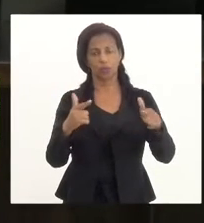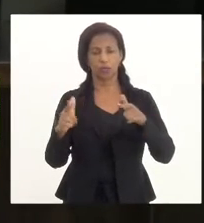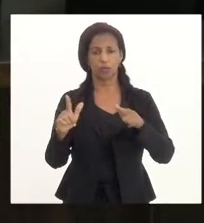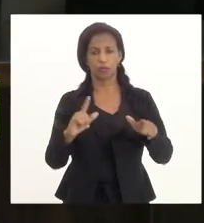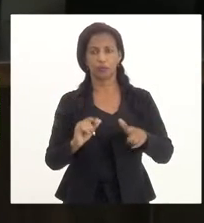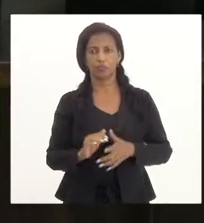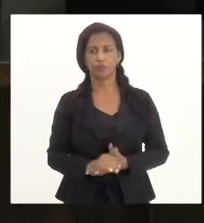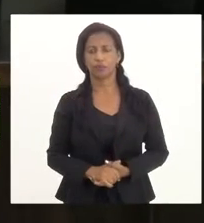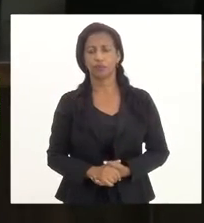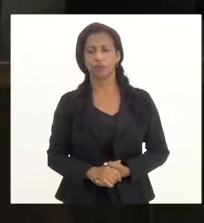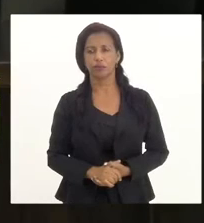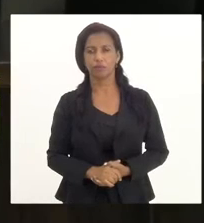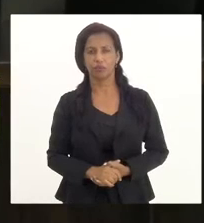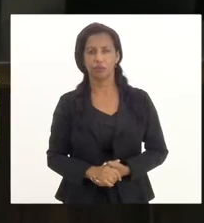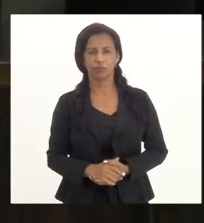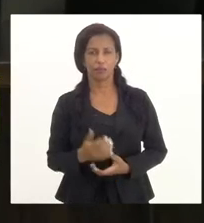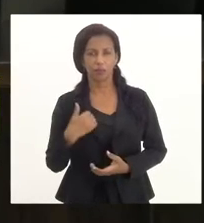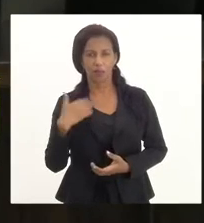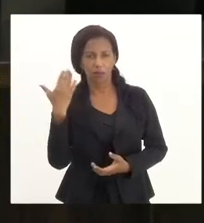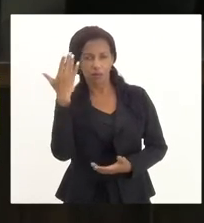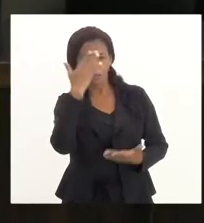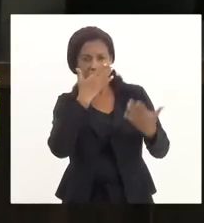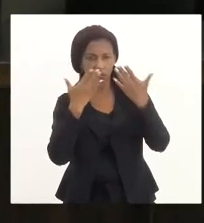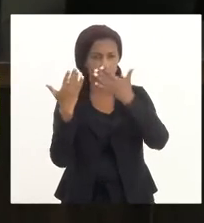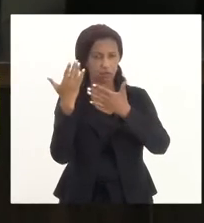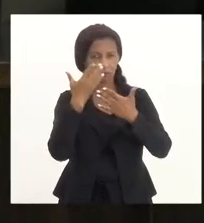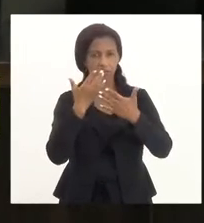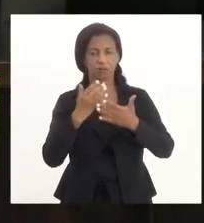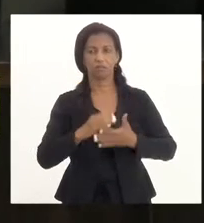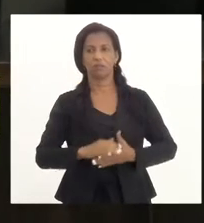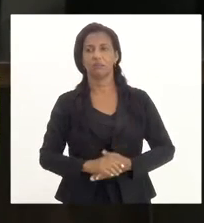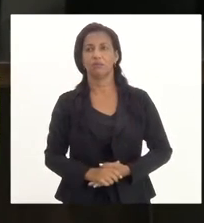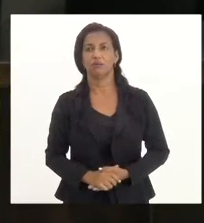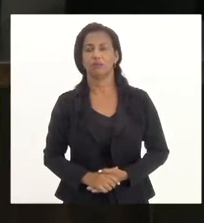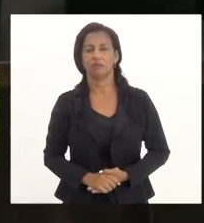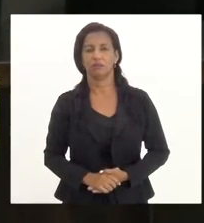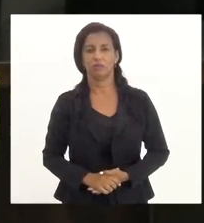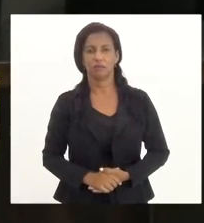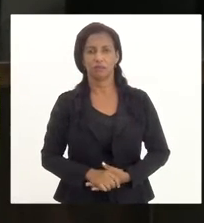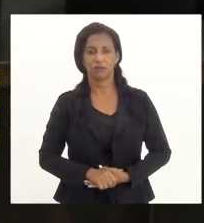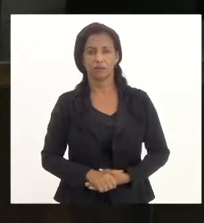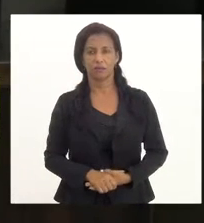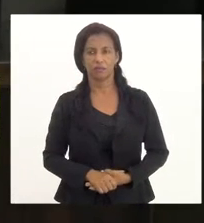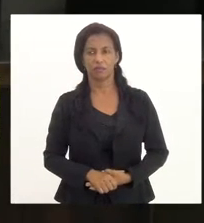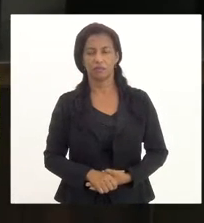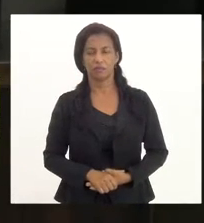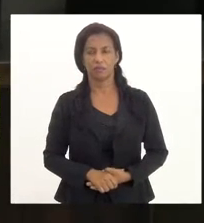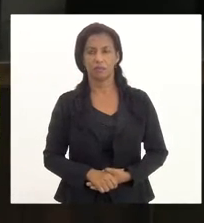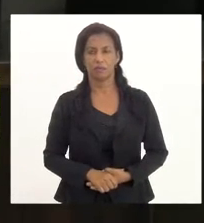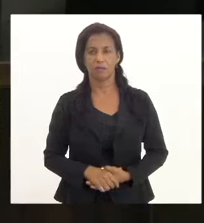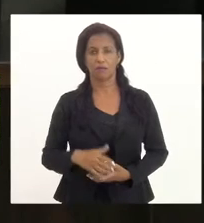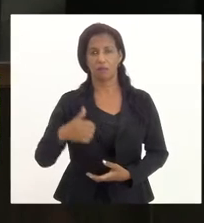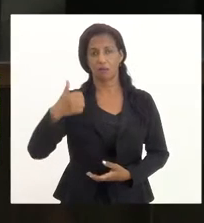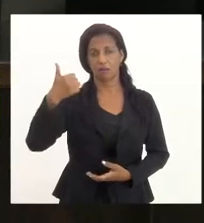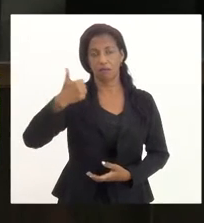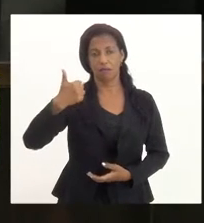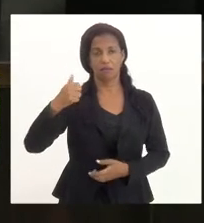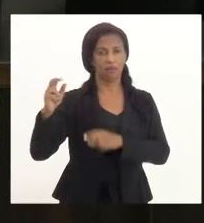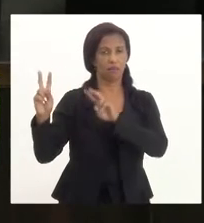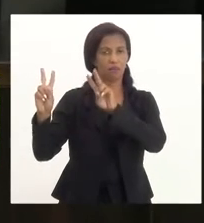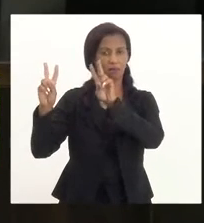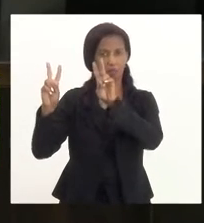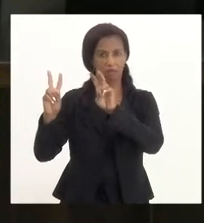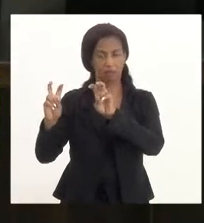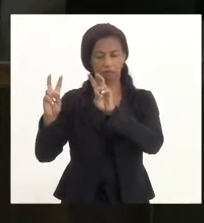que eu ainda não estou visualizando a é o primeiro tema